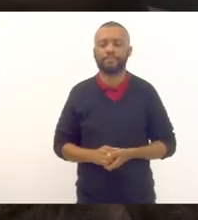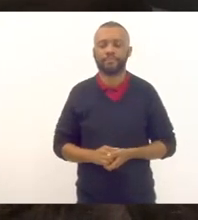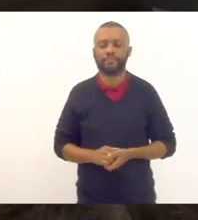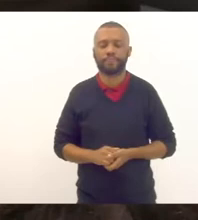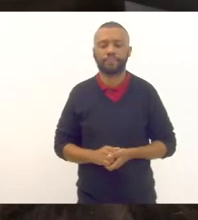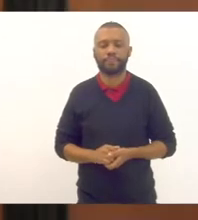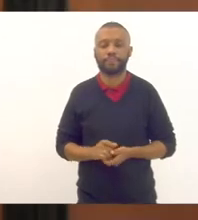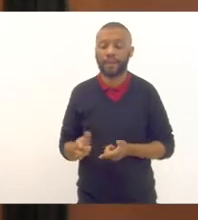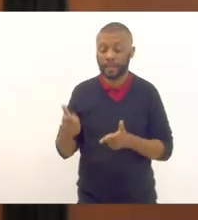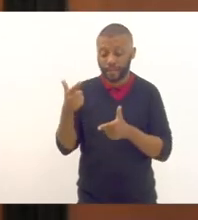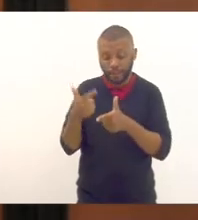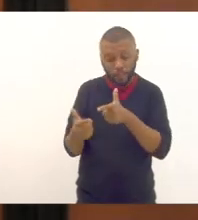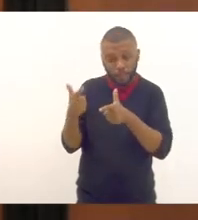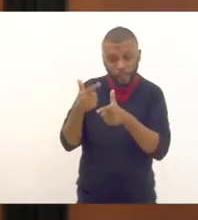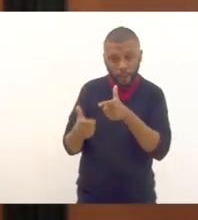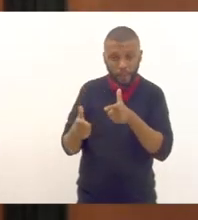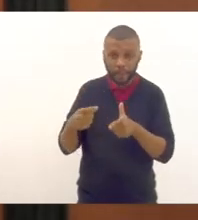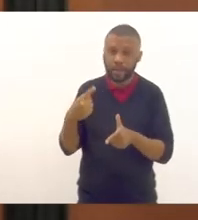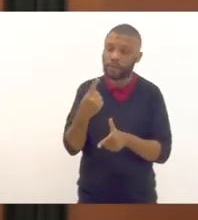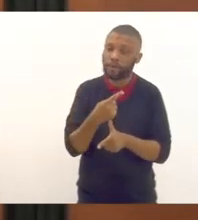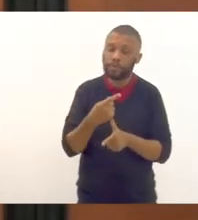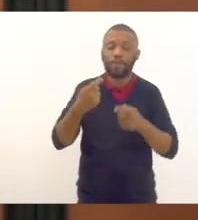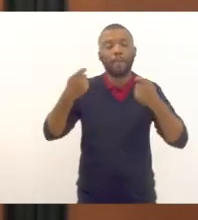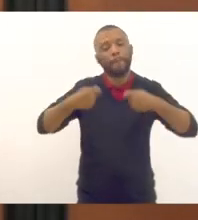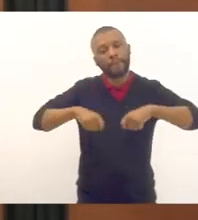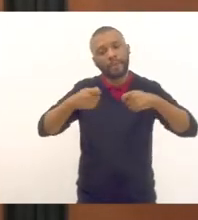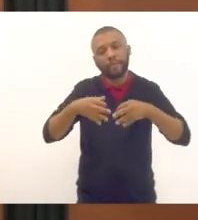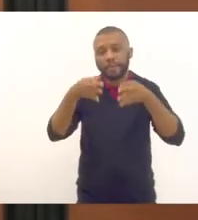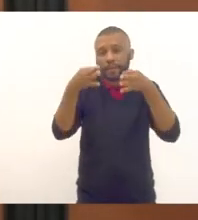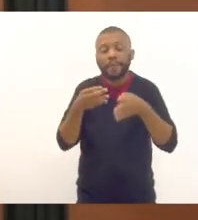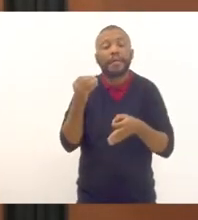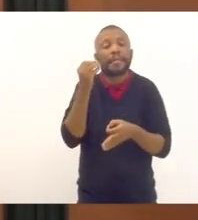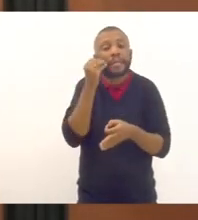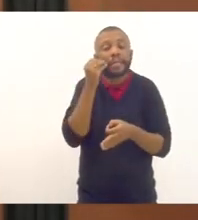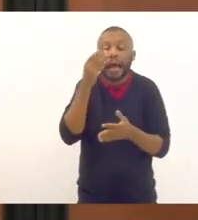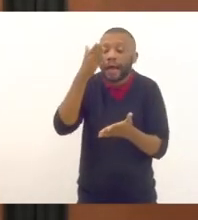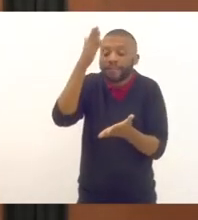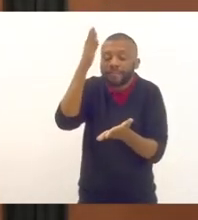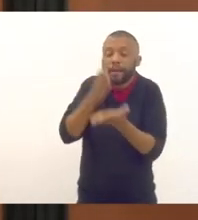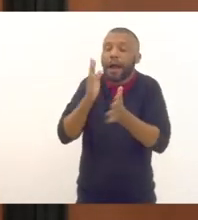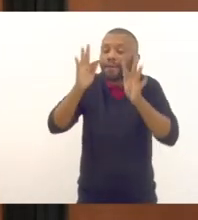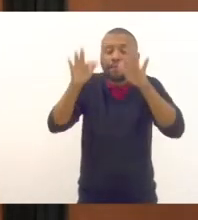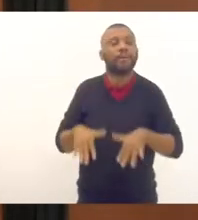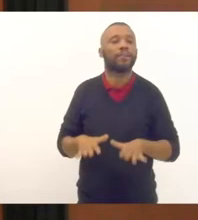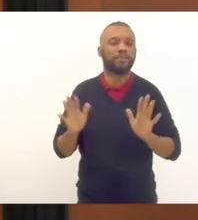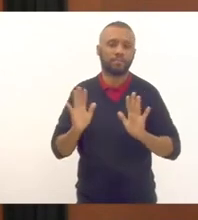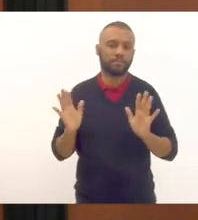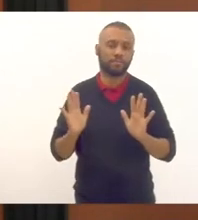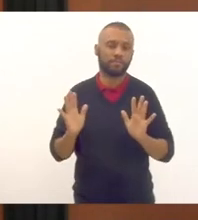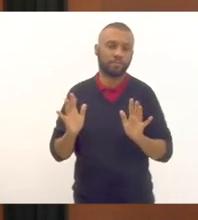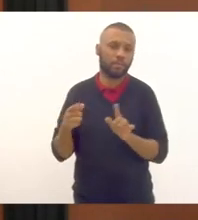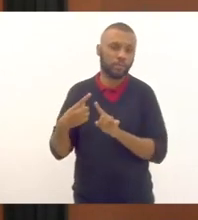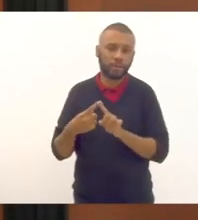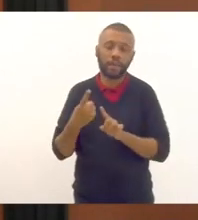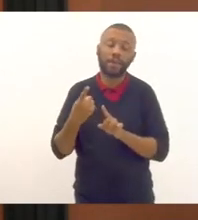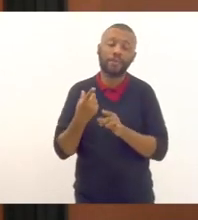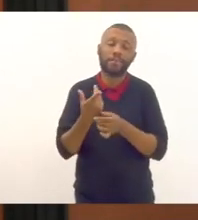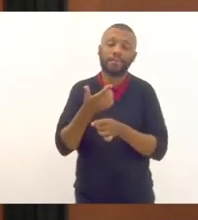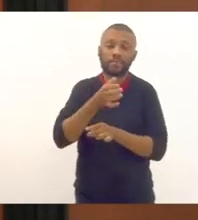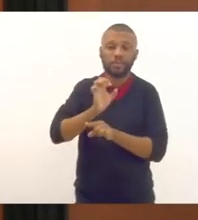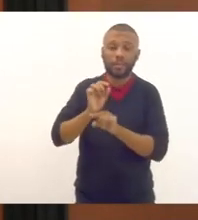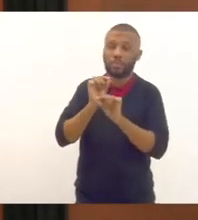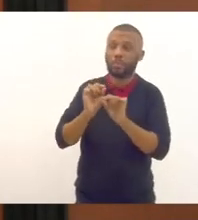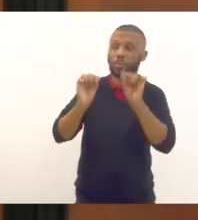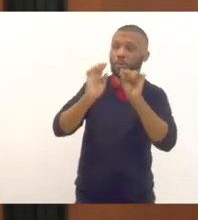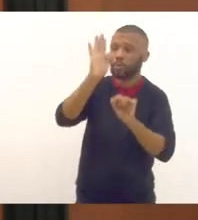é um problema que a gente tinha que realmente tentar acabar de vez. Porque é o único estado da federação